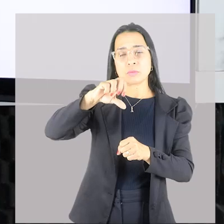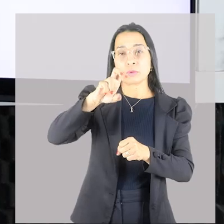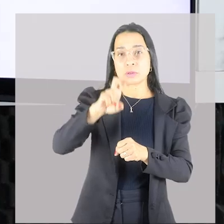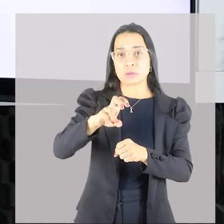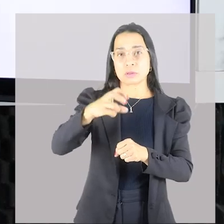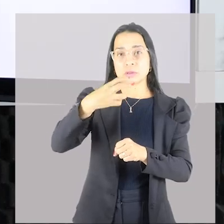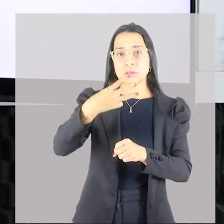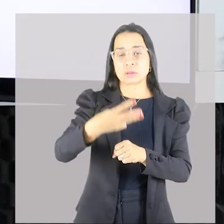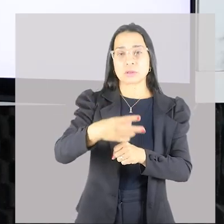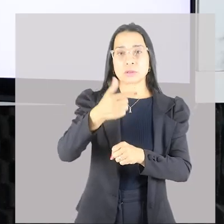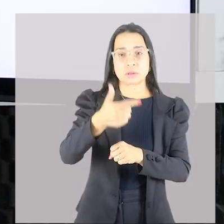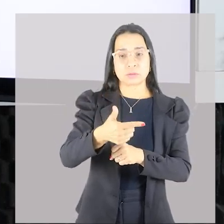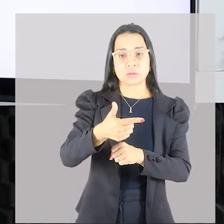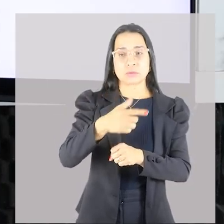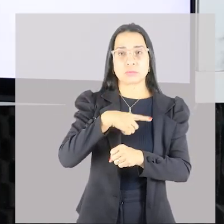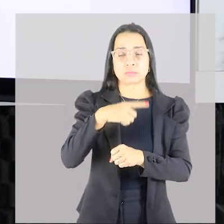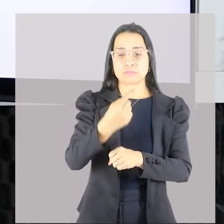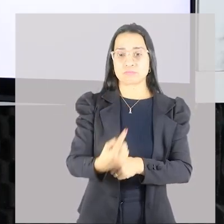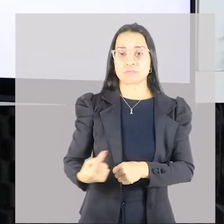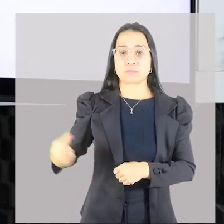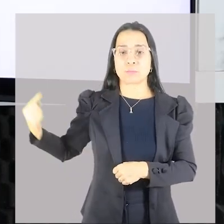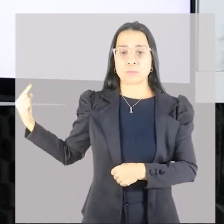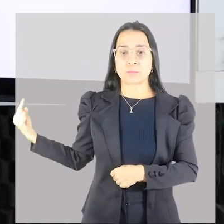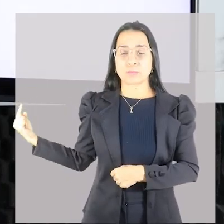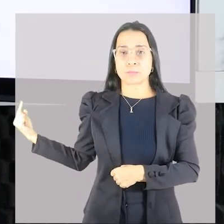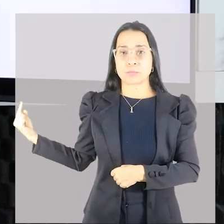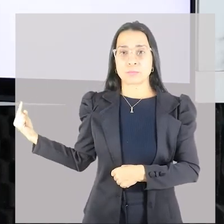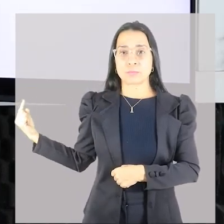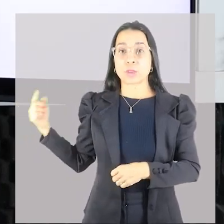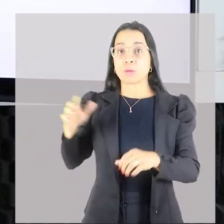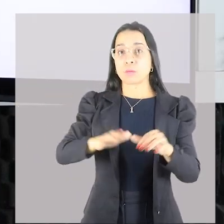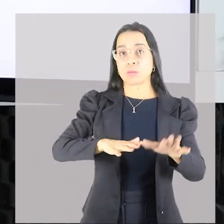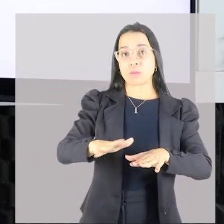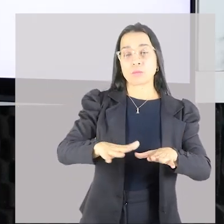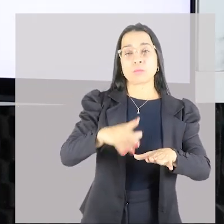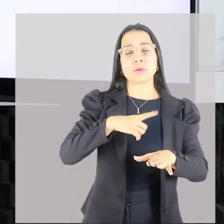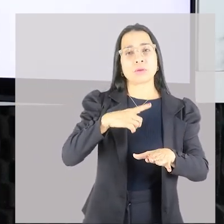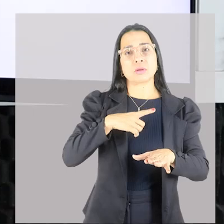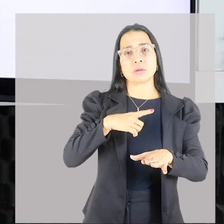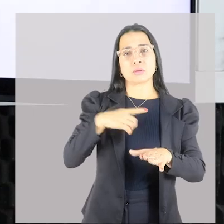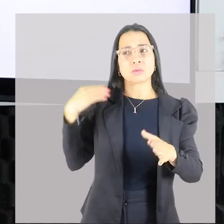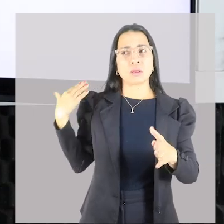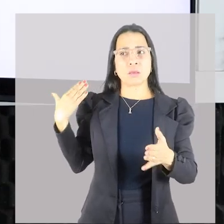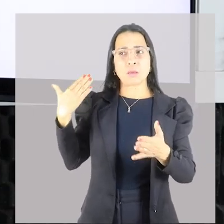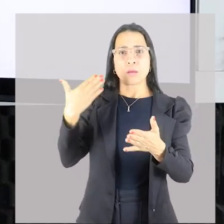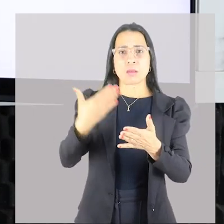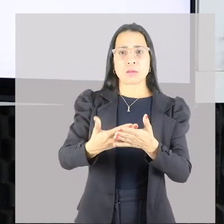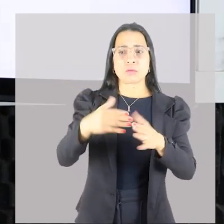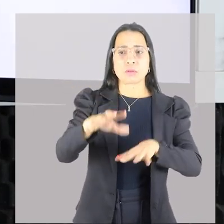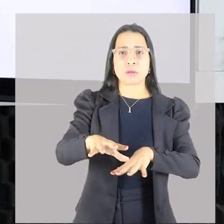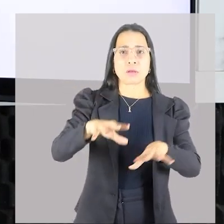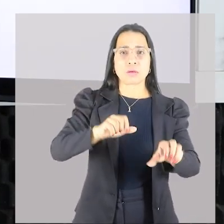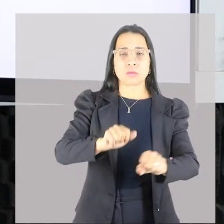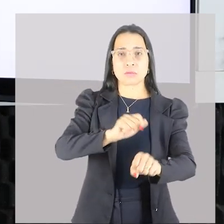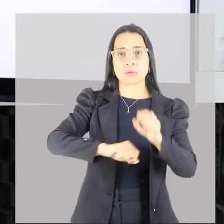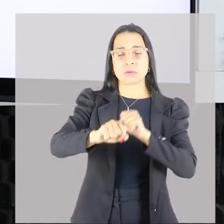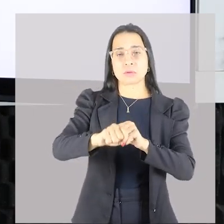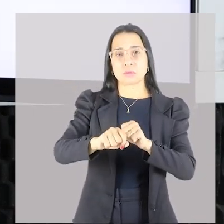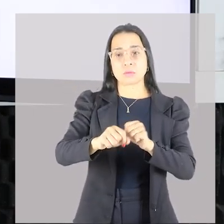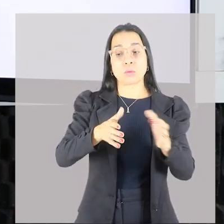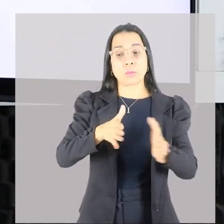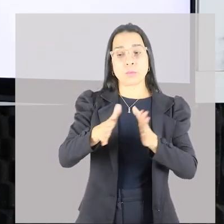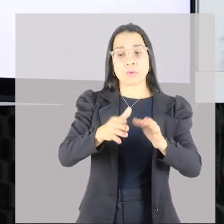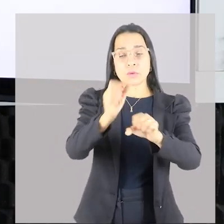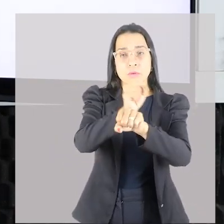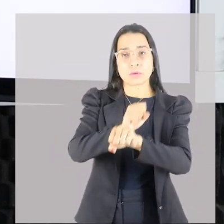de resistência e libertação do povo negro. Então esses movimentos eles já existem desde o período colonial, desde a época da escravidão. E ao longo